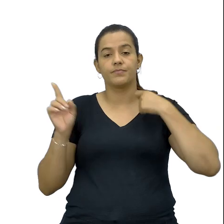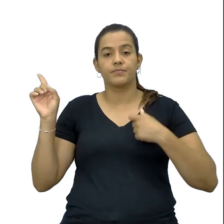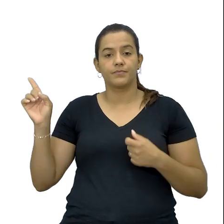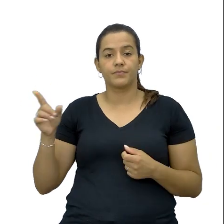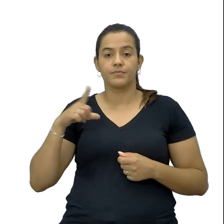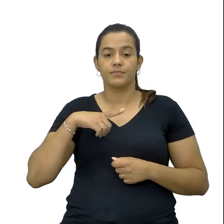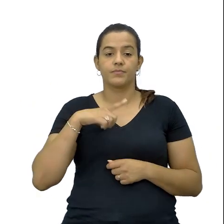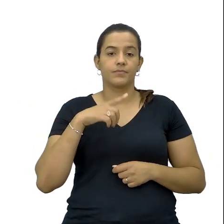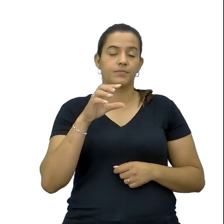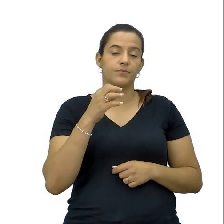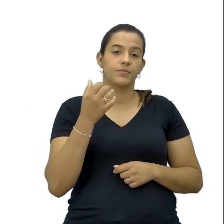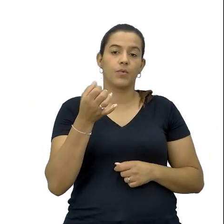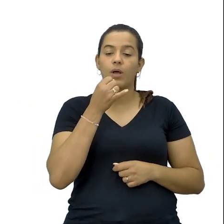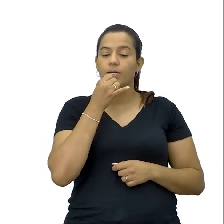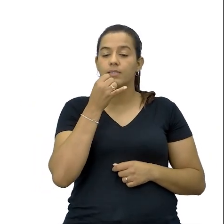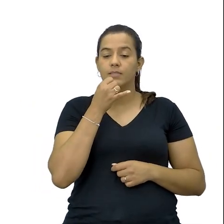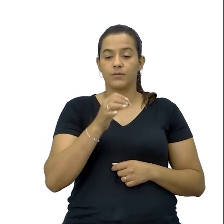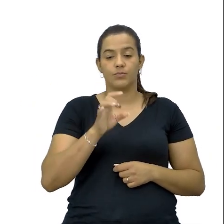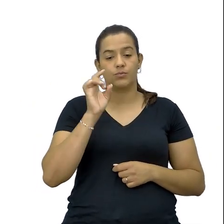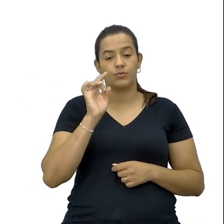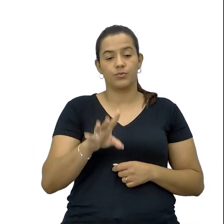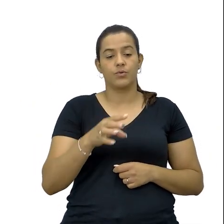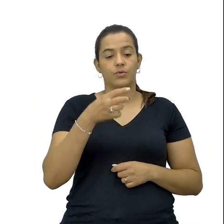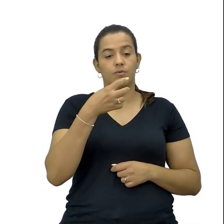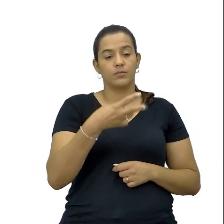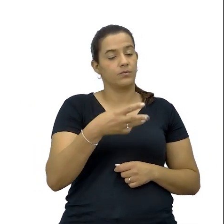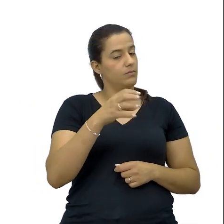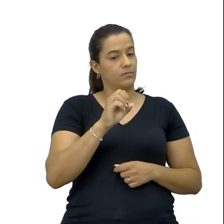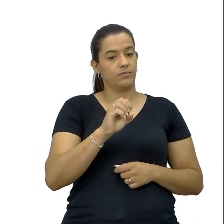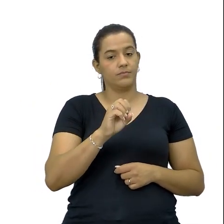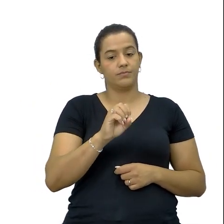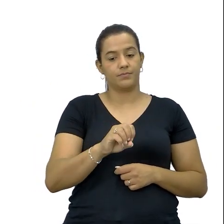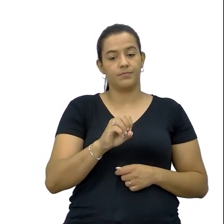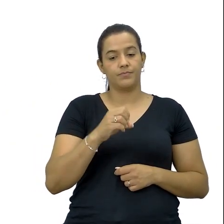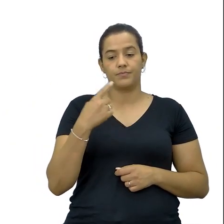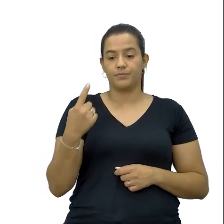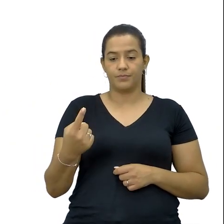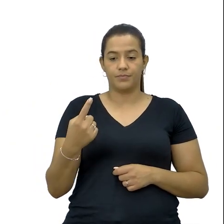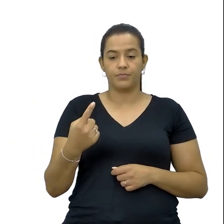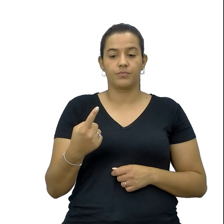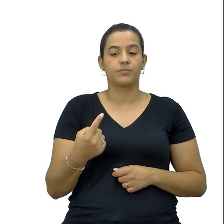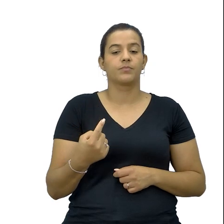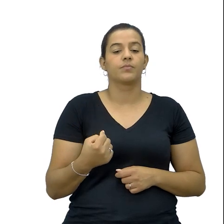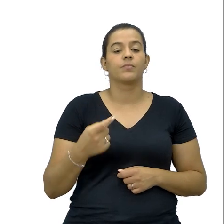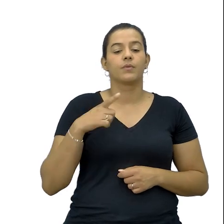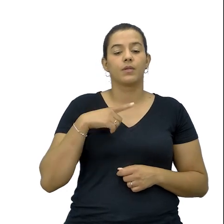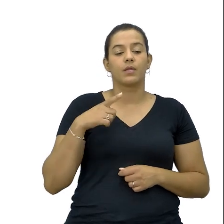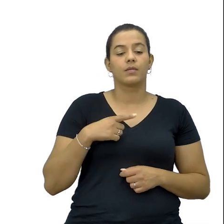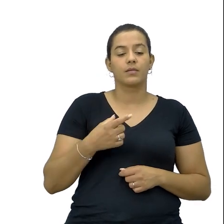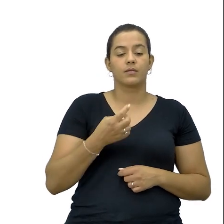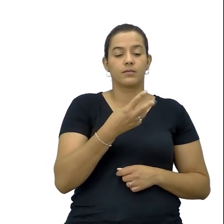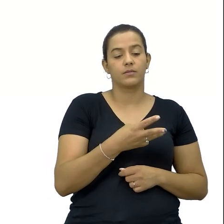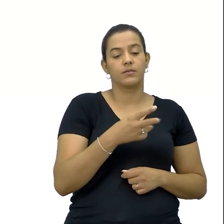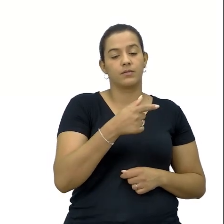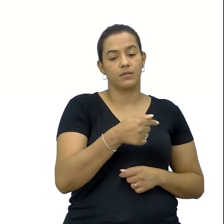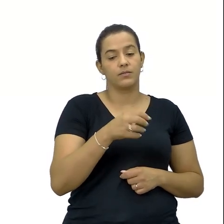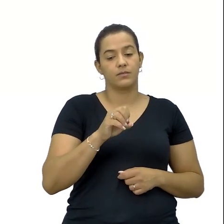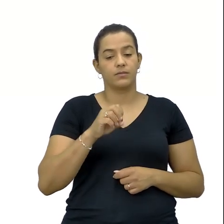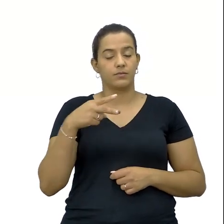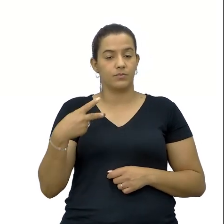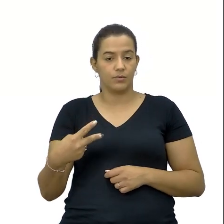lá na prova 701, tá? Busquei na 701 e na